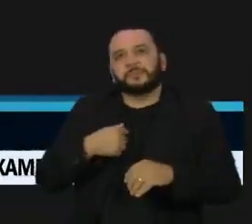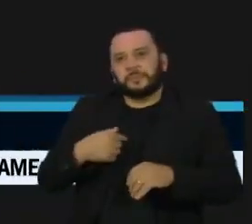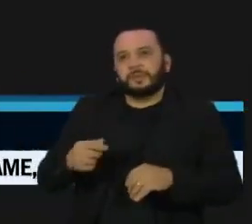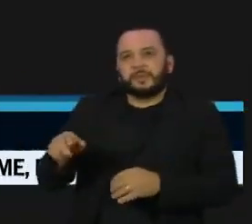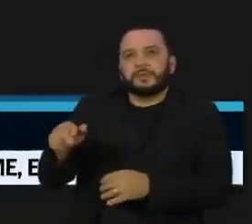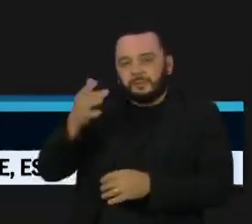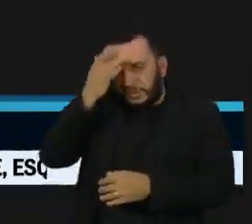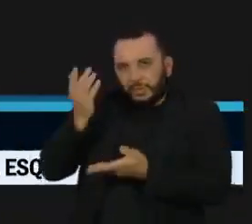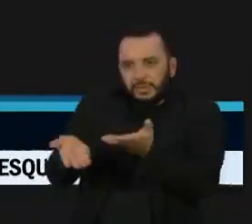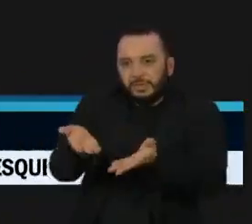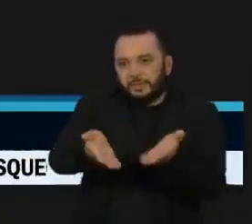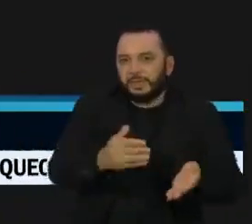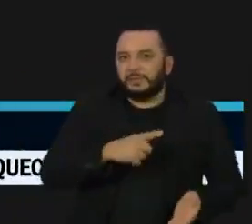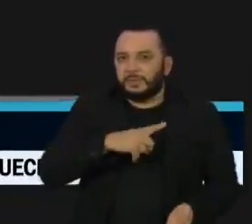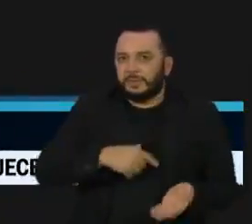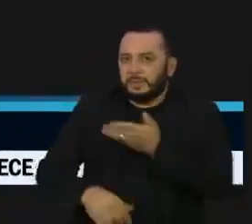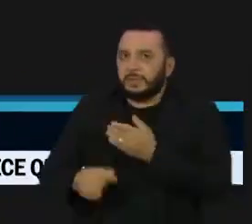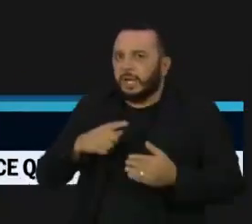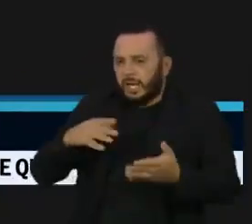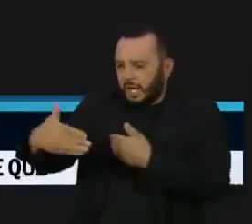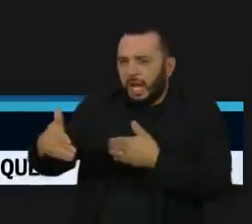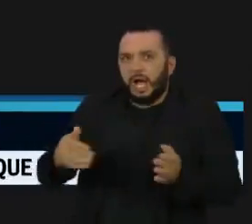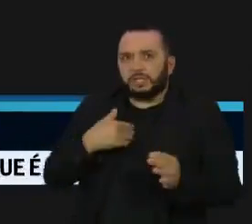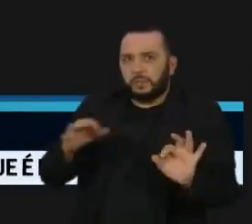pacientes. A gente está com as caixinhas aqui, ó,